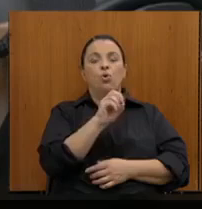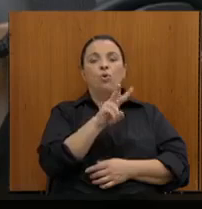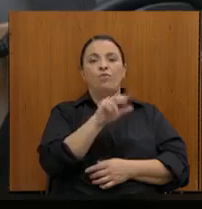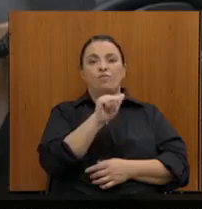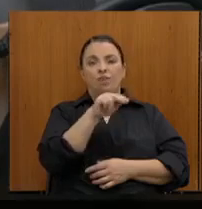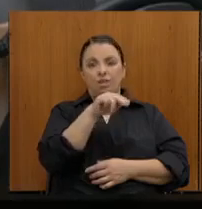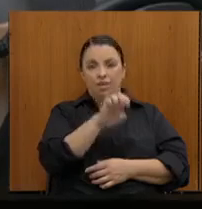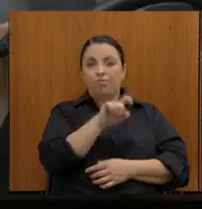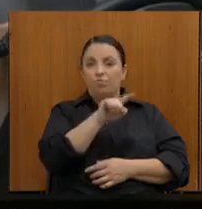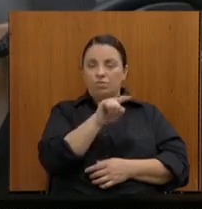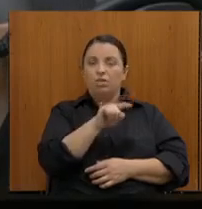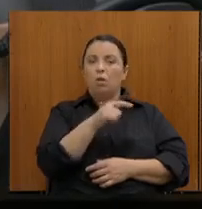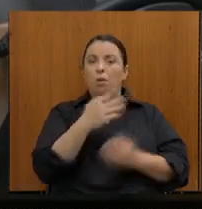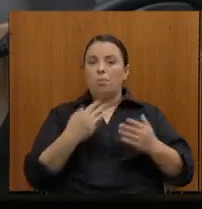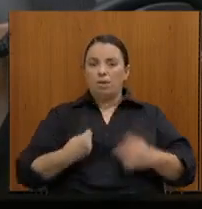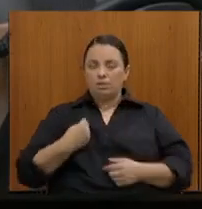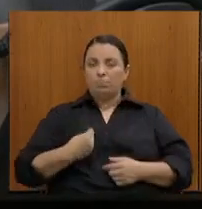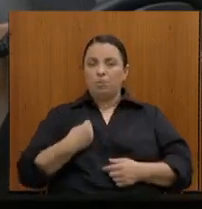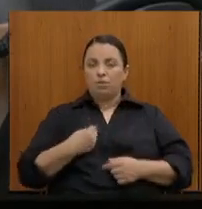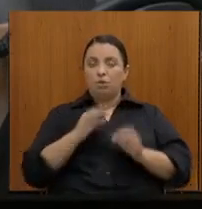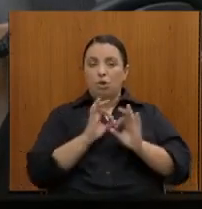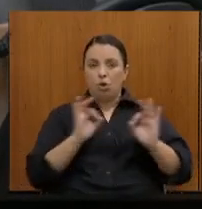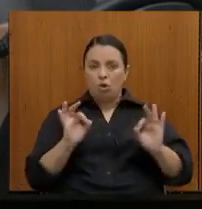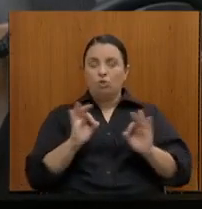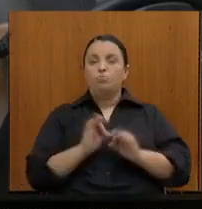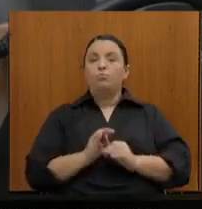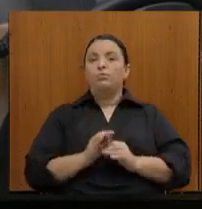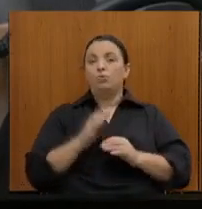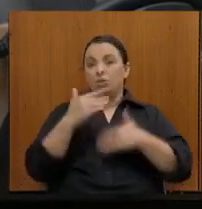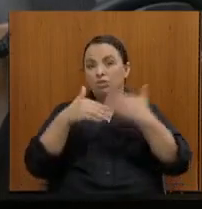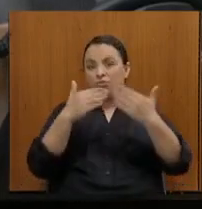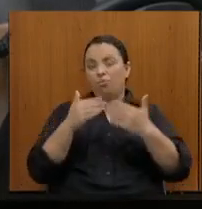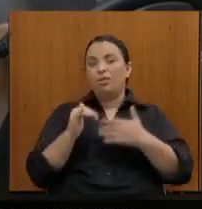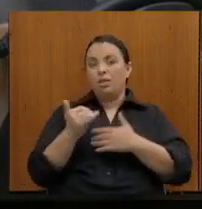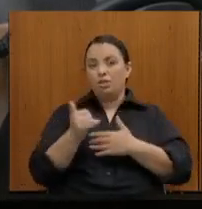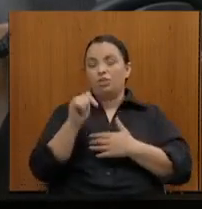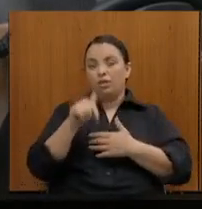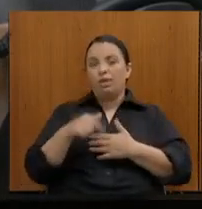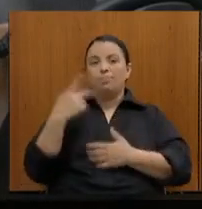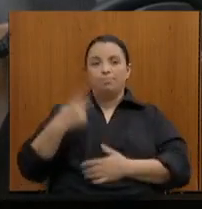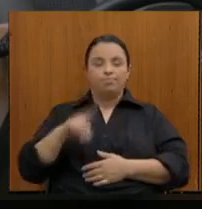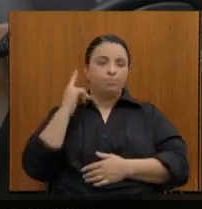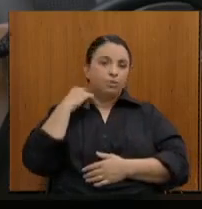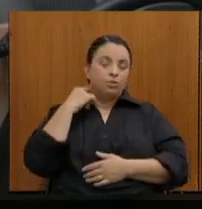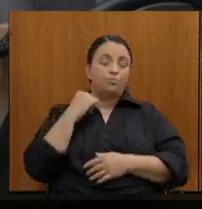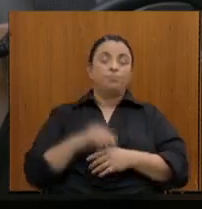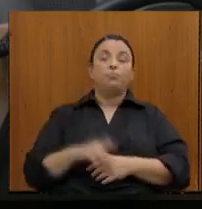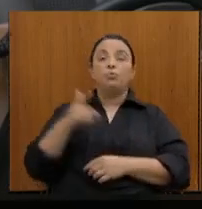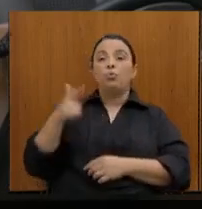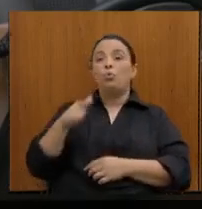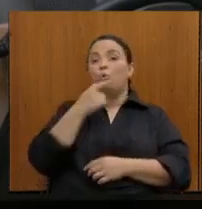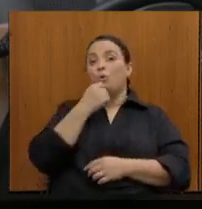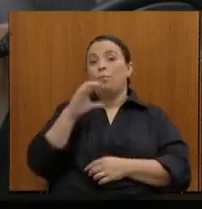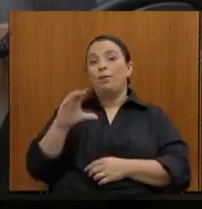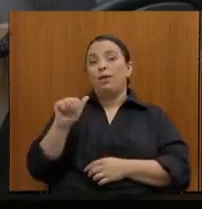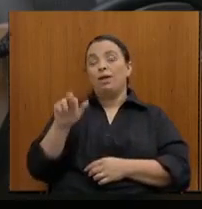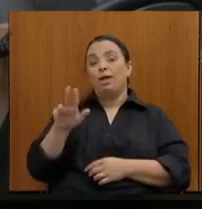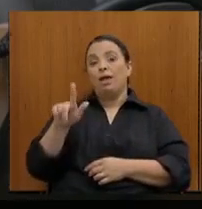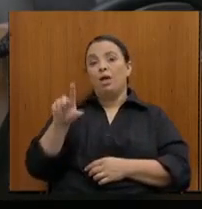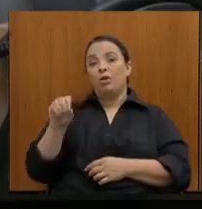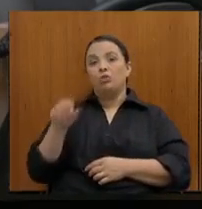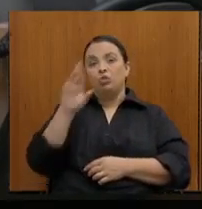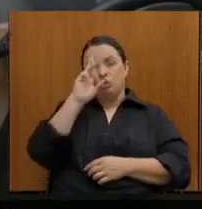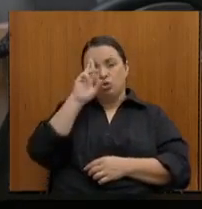é o carro do Alexandre e o diretor de desenvolvimento energético da secretaria de planejamento e desenvolvimento